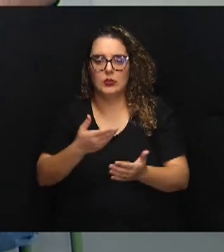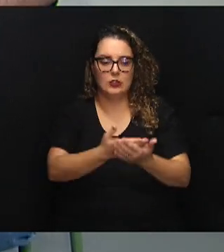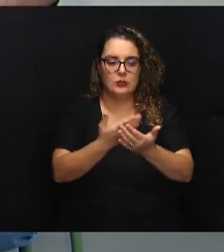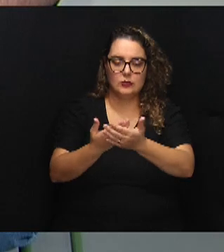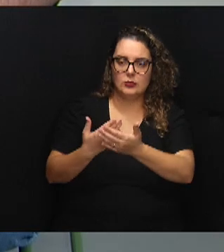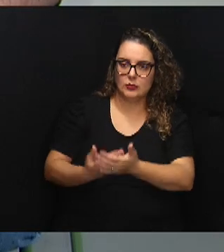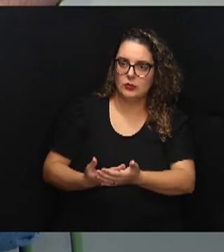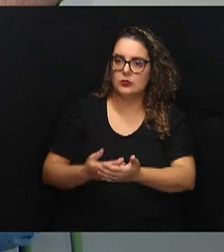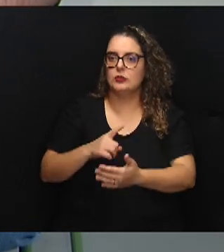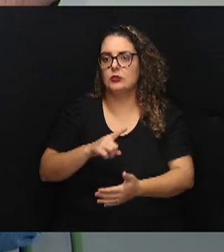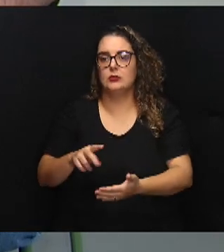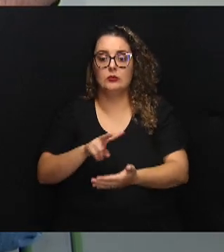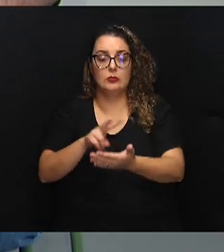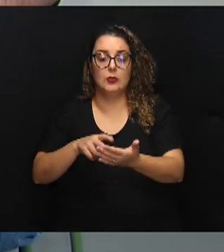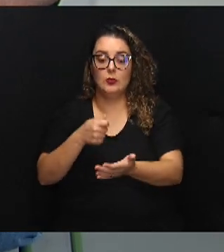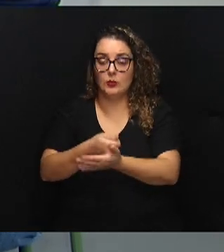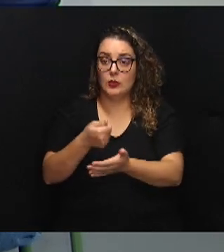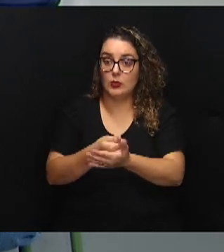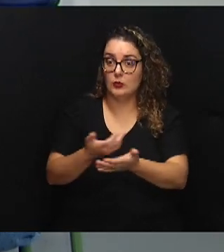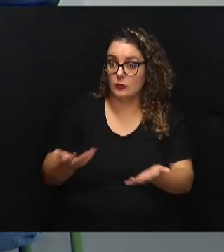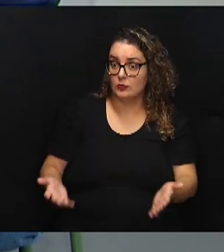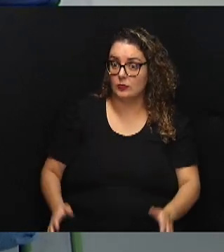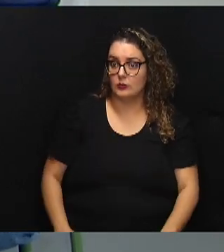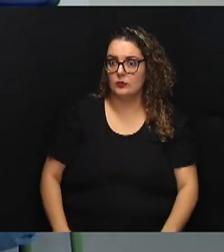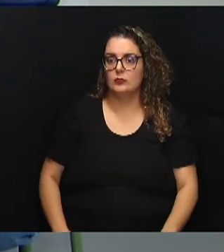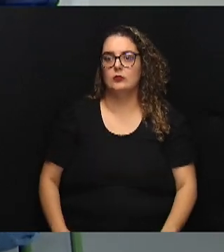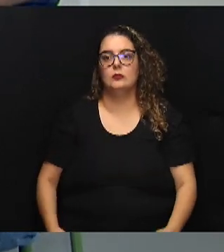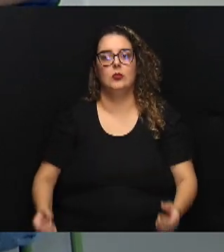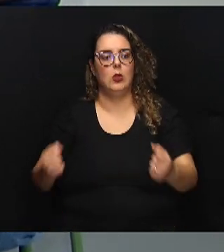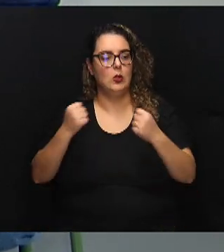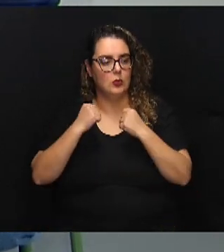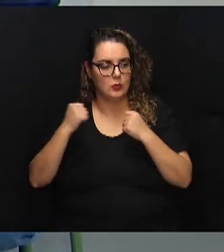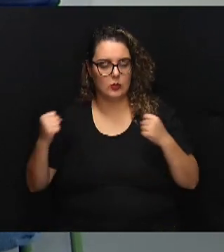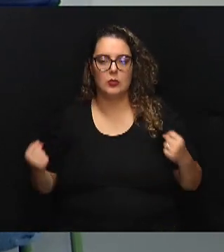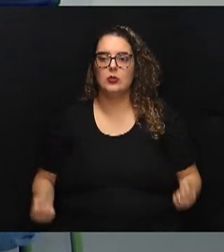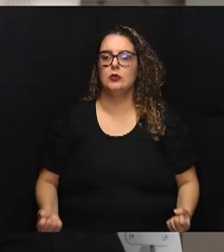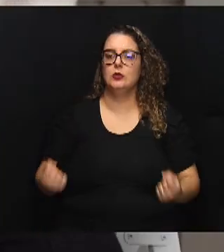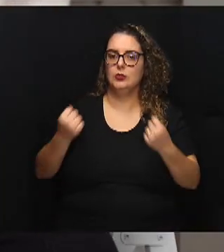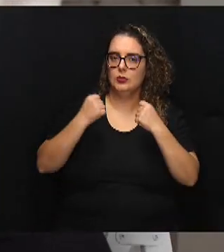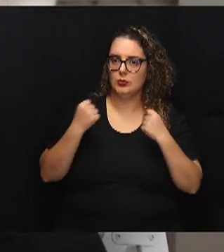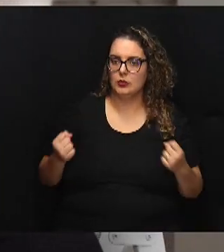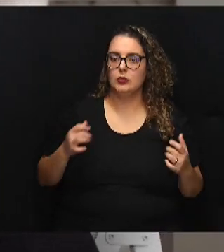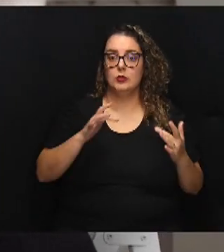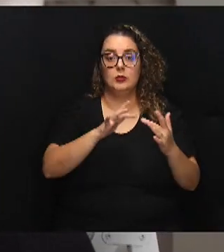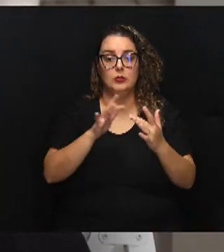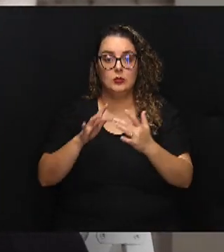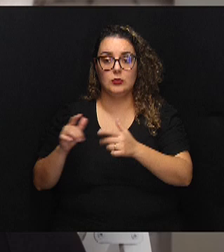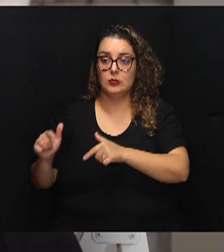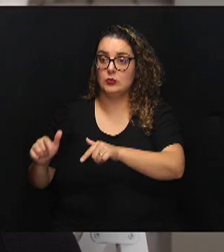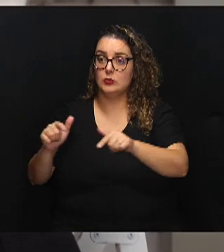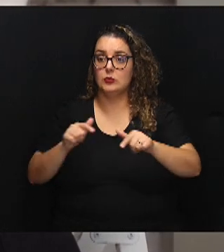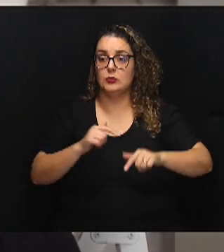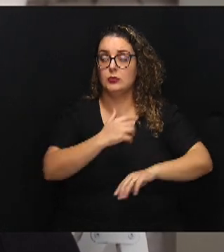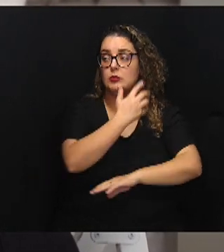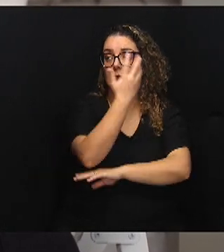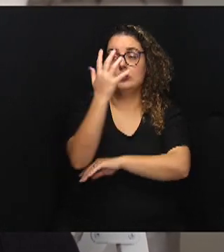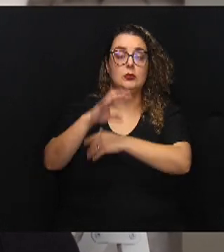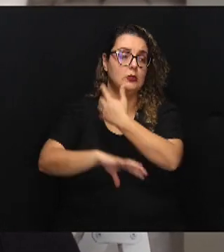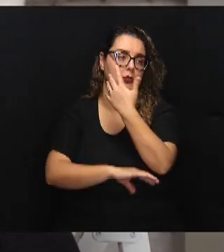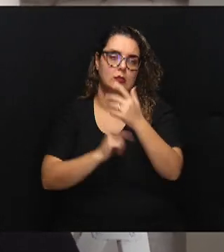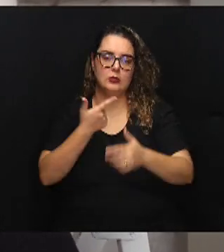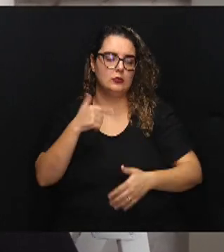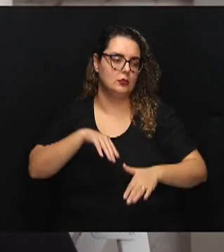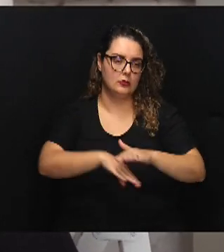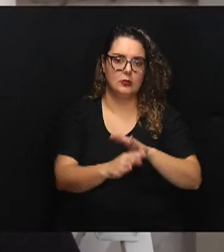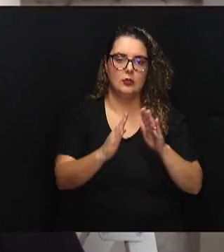que não seja de leitura obrigatória, se exercitar, fazer atividade física, entrar em contato com espaços outros que não está acostumado, né? Sair de